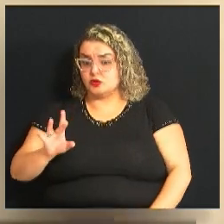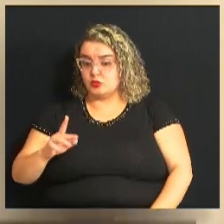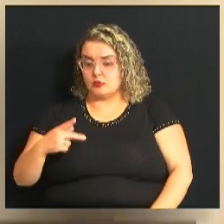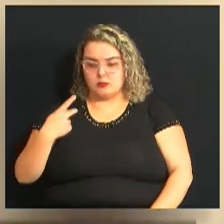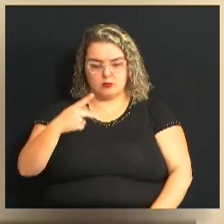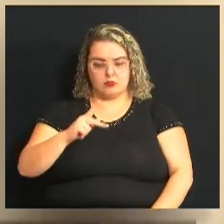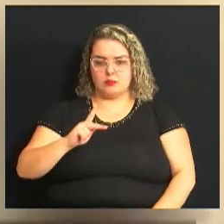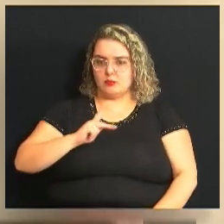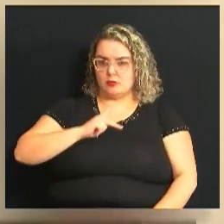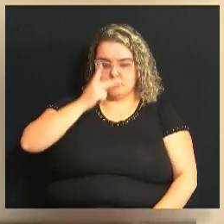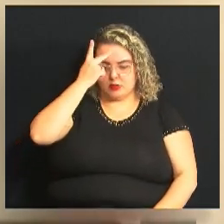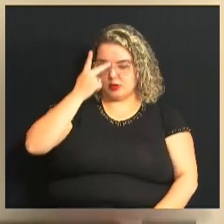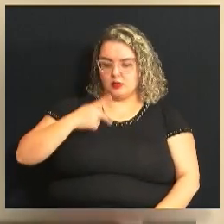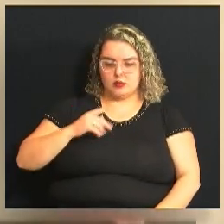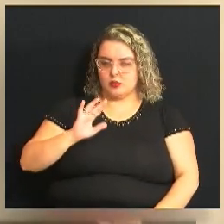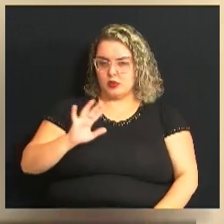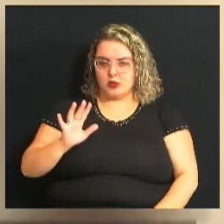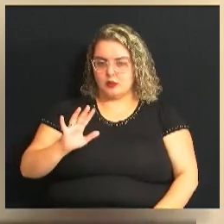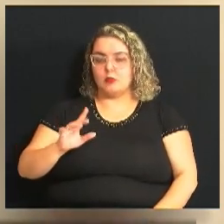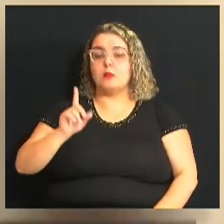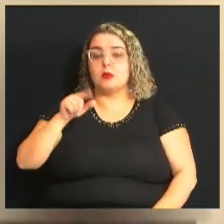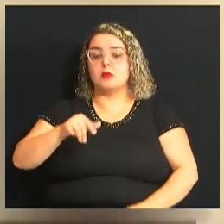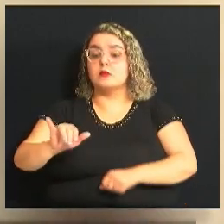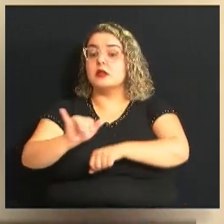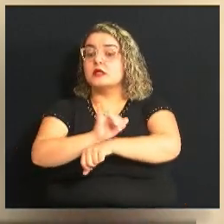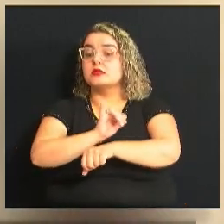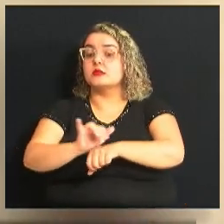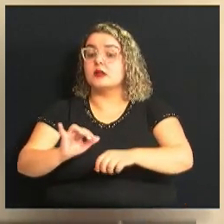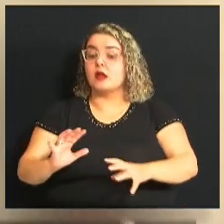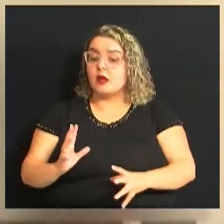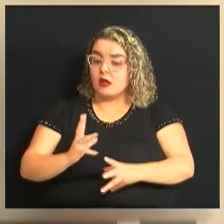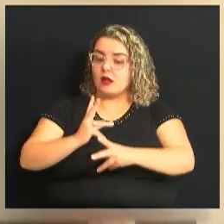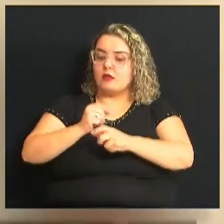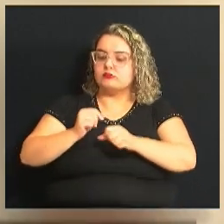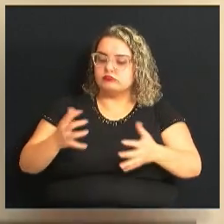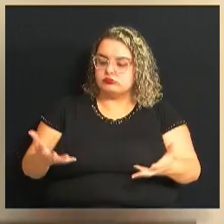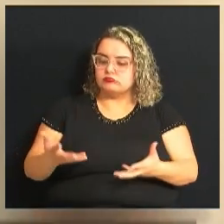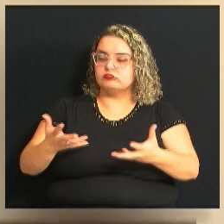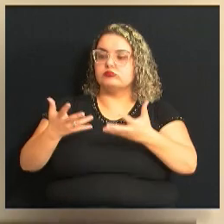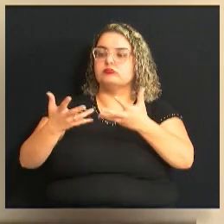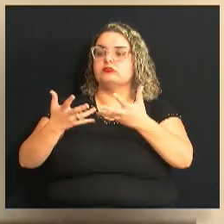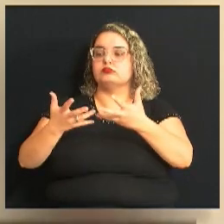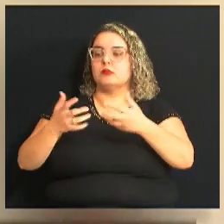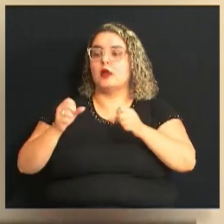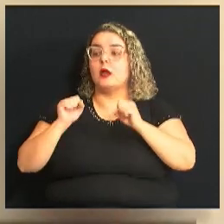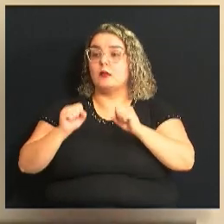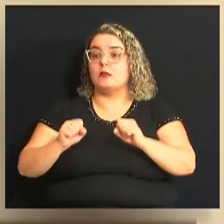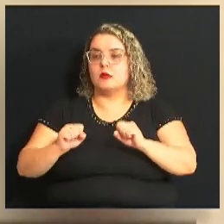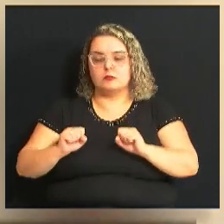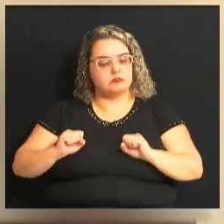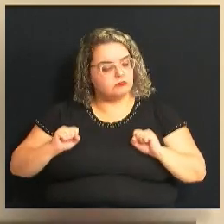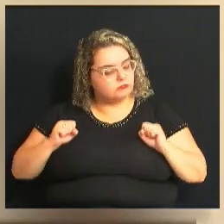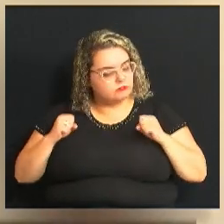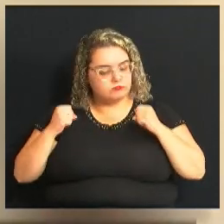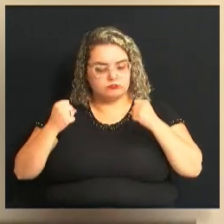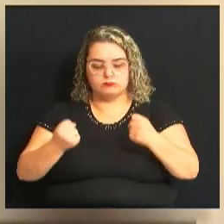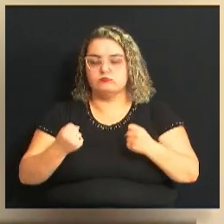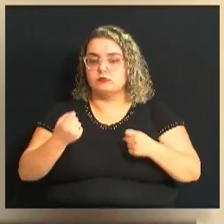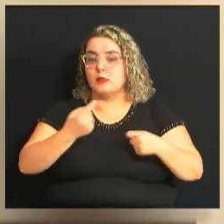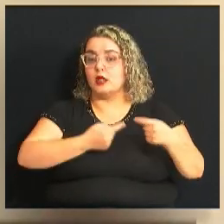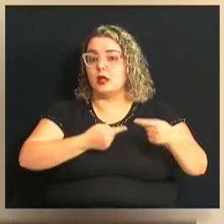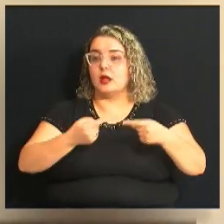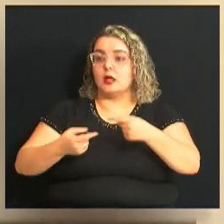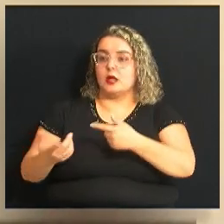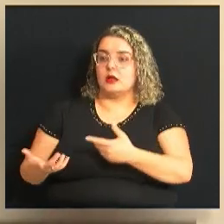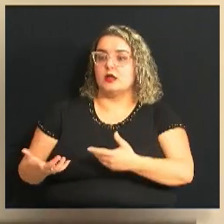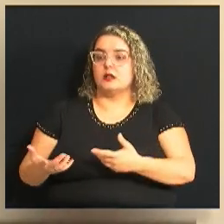só próprio, mas um instrumento assim que nos fortalece para poder travar essas discussões,